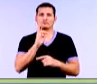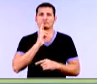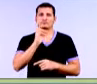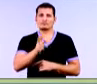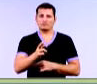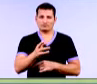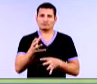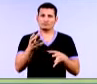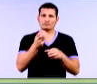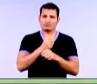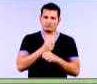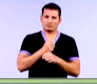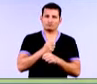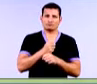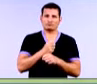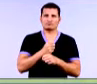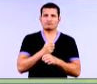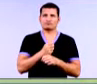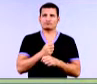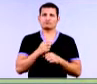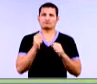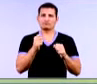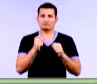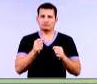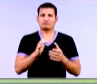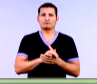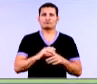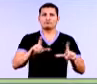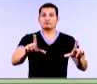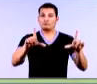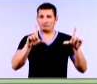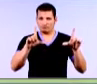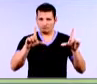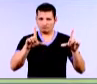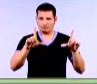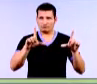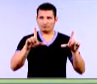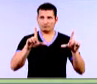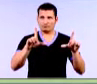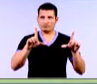processamento em alguma unidade. Pode ser um monitor,